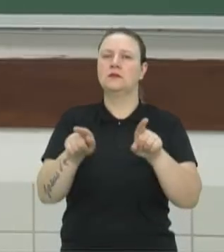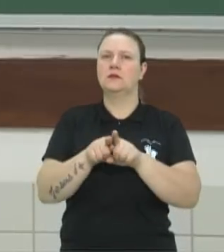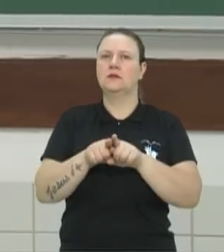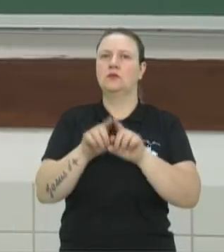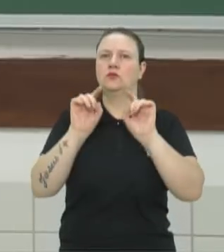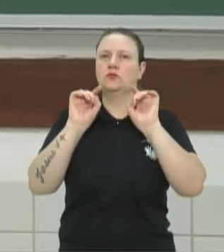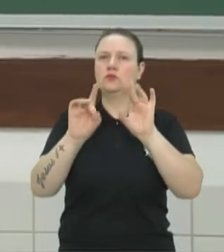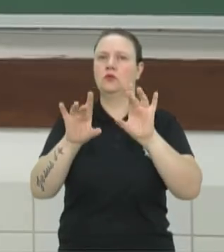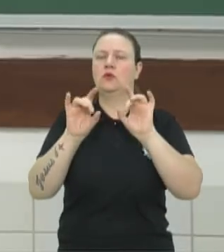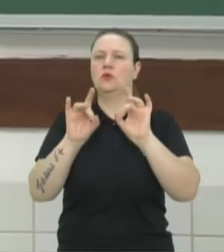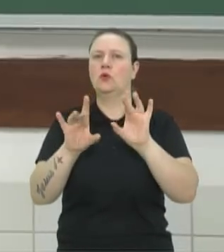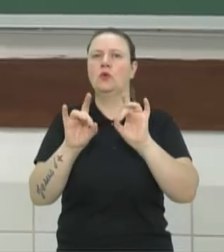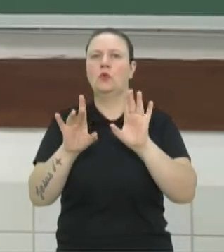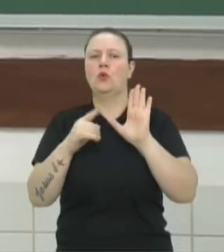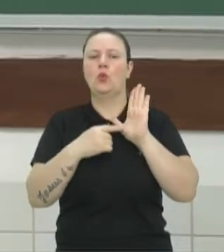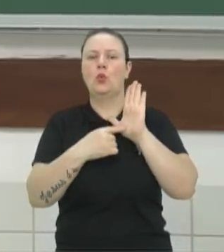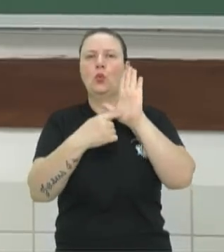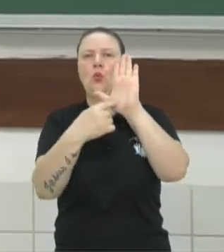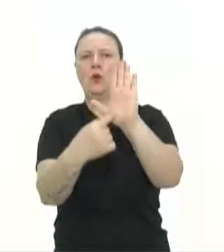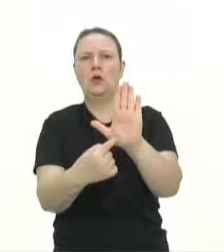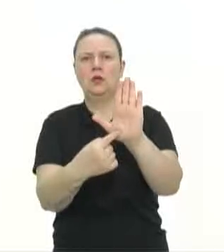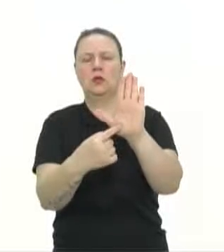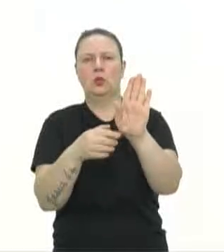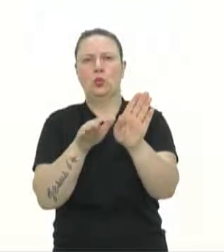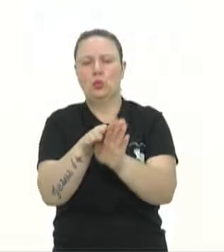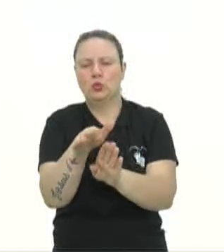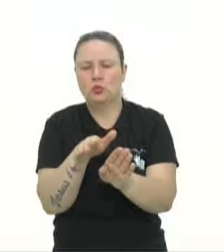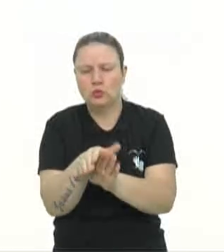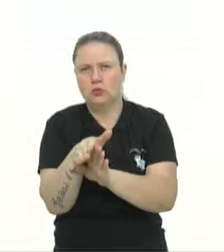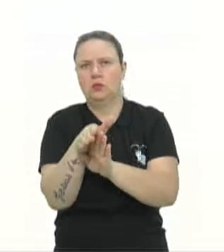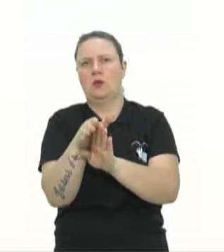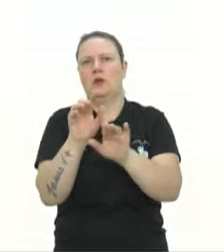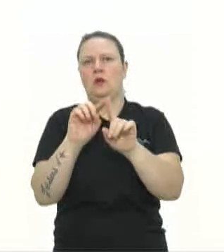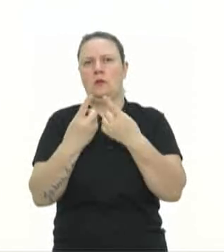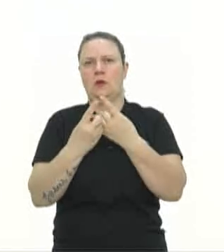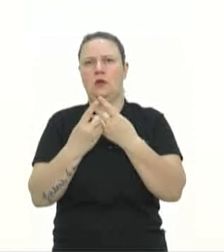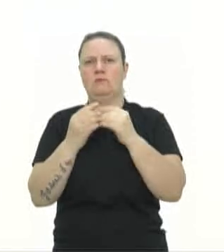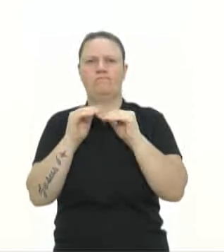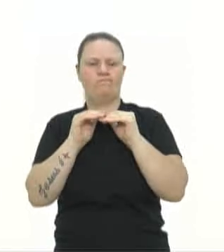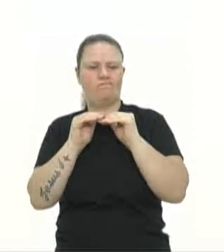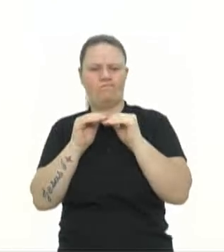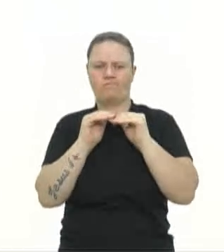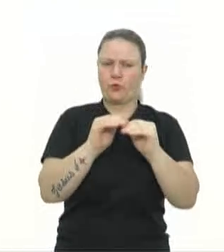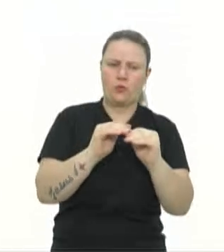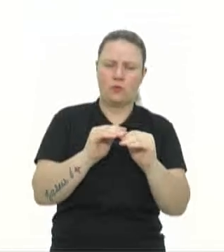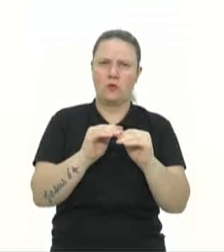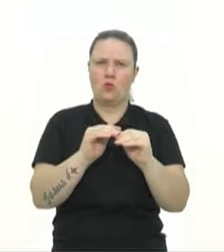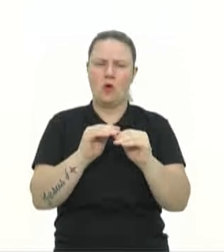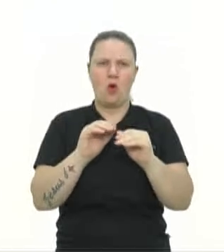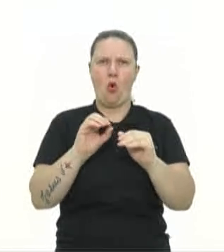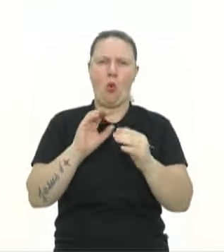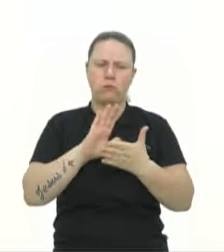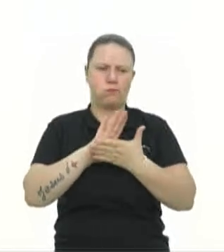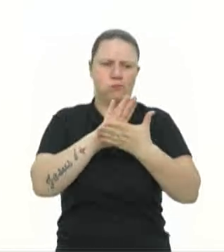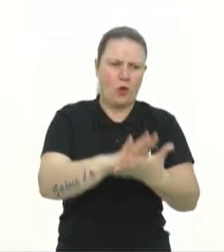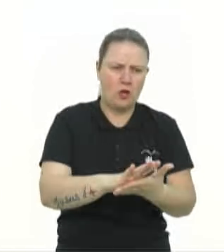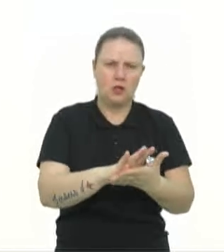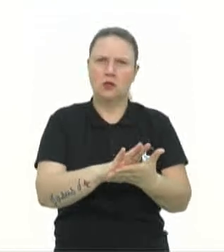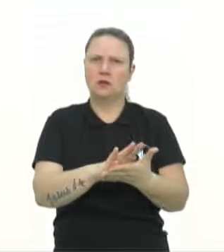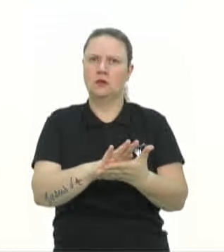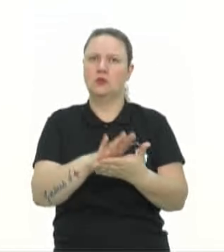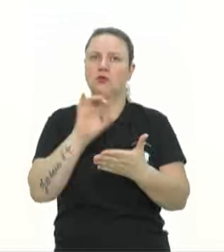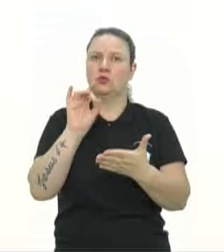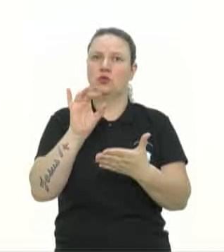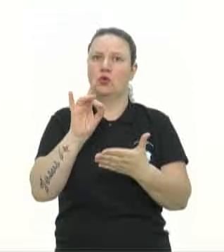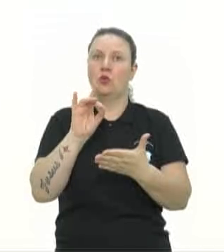apenas uma indicação ou um conselho, mas certa pressão. As palavras não desempenham só a função de informar ou